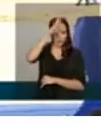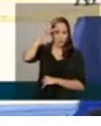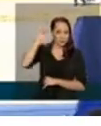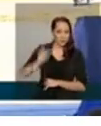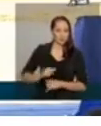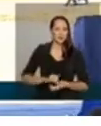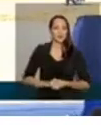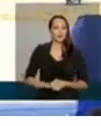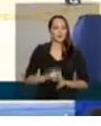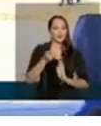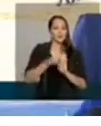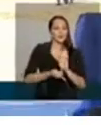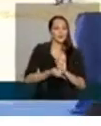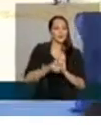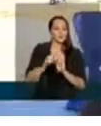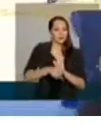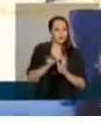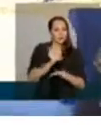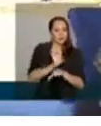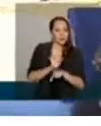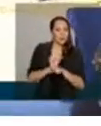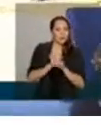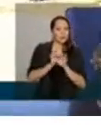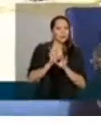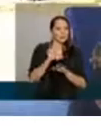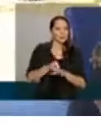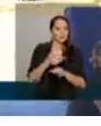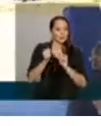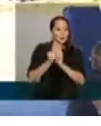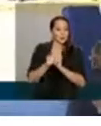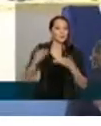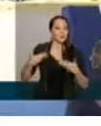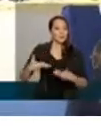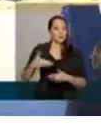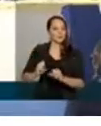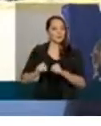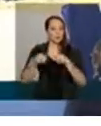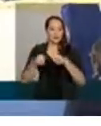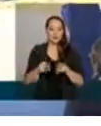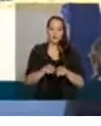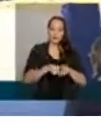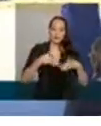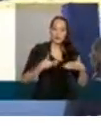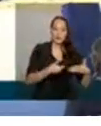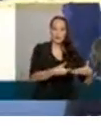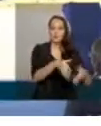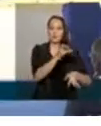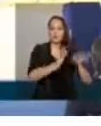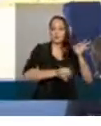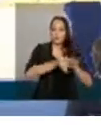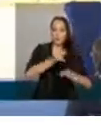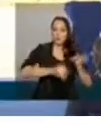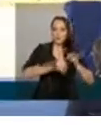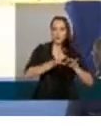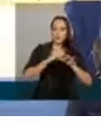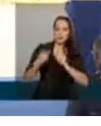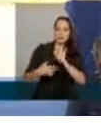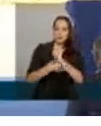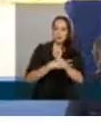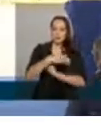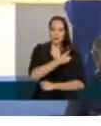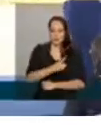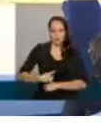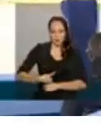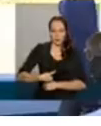de Estado de longo prazo, capitaneado pelo Ministério da Defesa e pelo Ministério da Justiça e Segurança Pública à